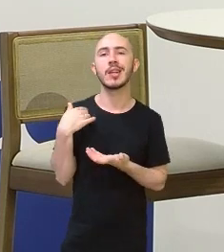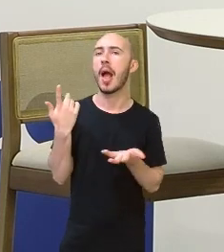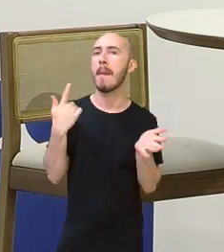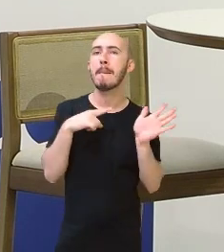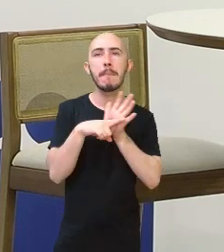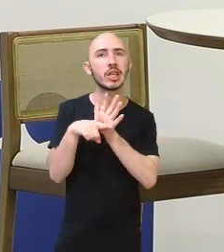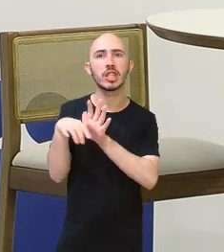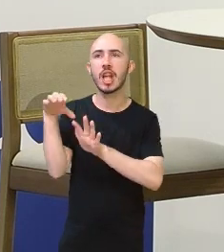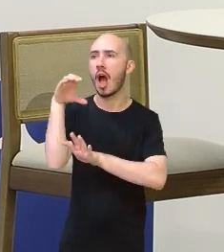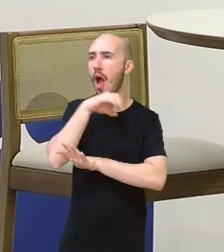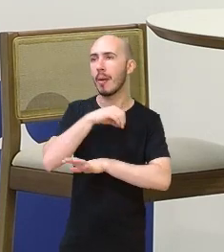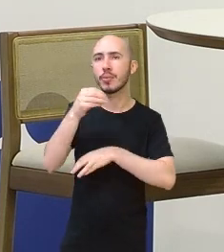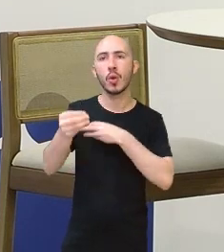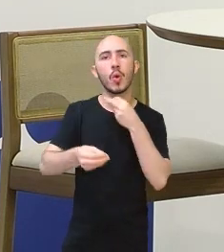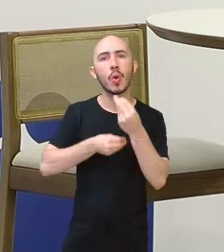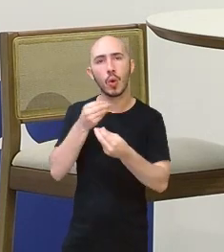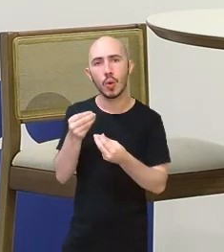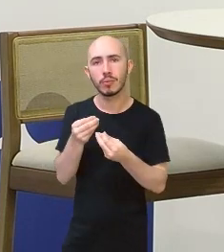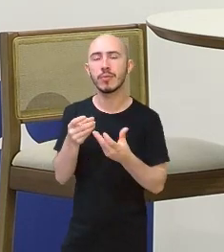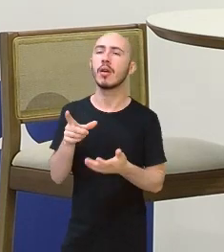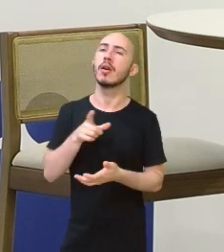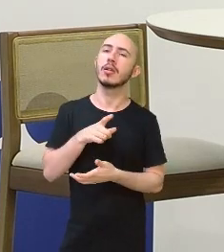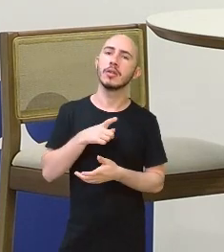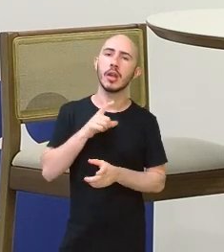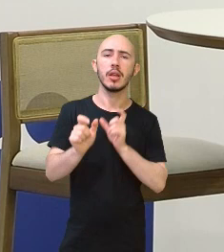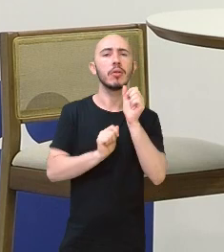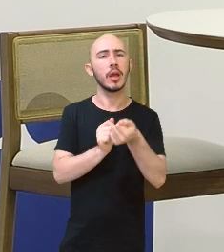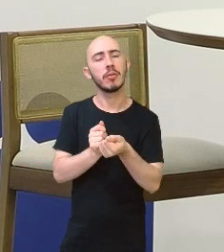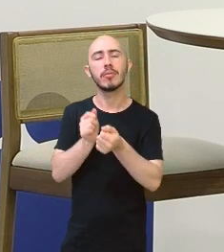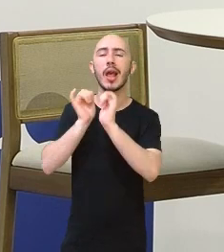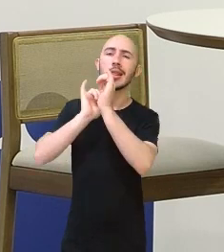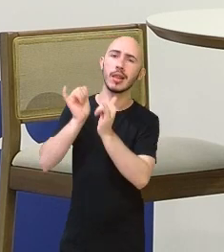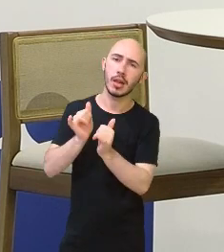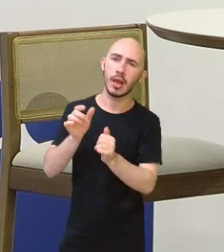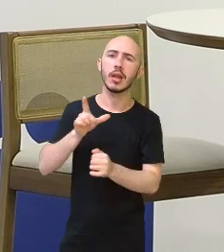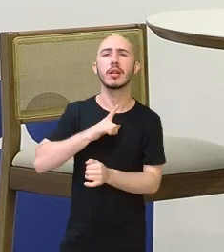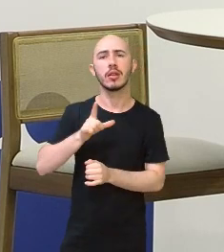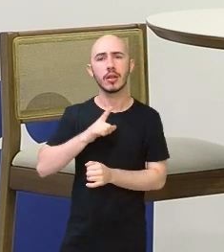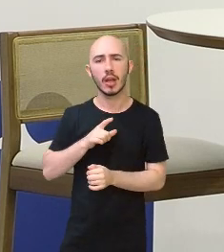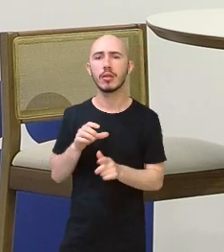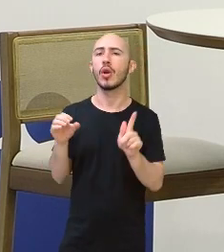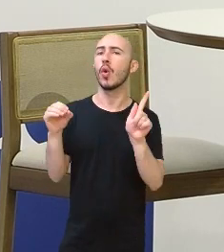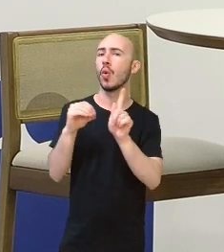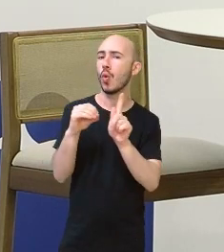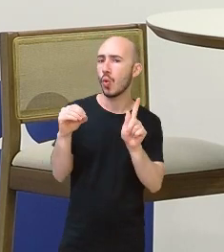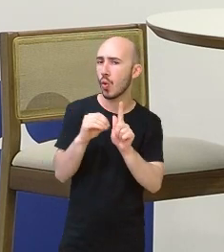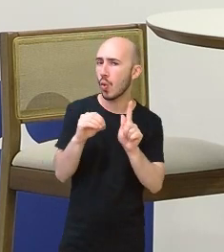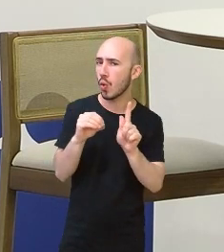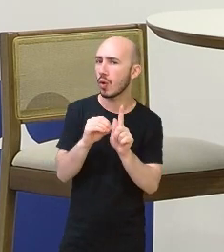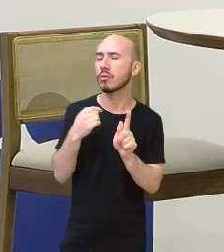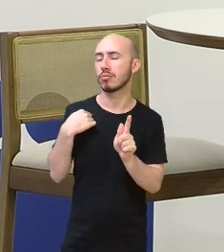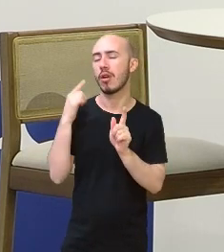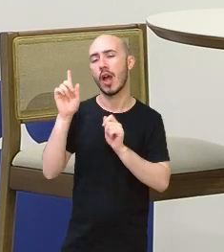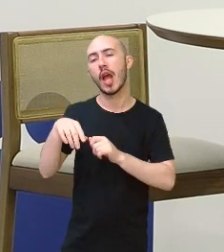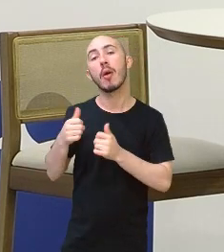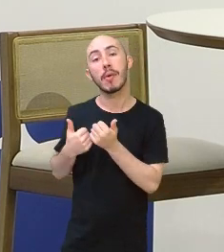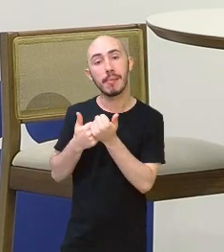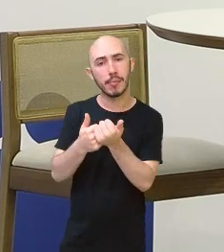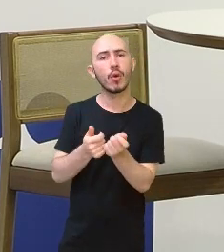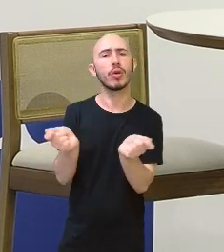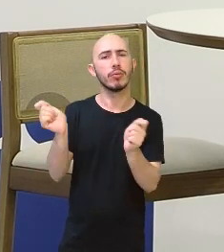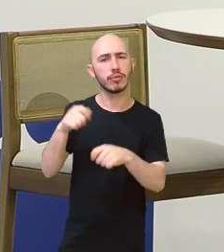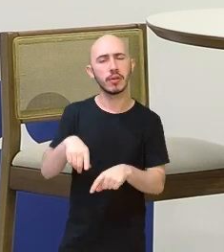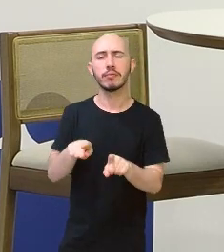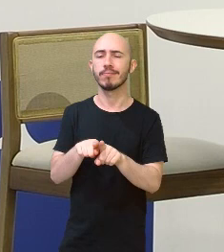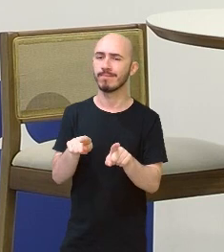super rápida, nós temos os apoios digitais. No caso, o Google, né, ele é um grande apoio nesse sentido